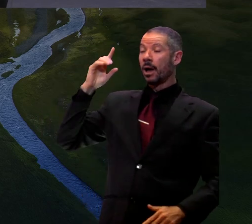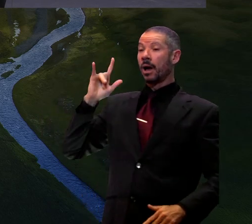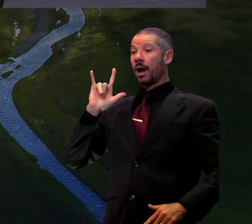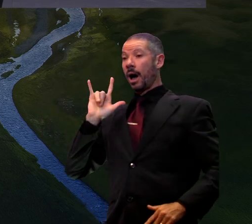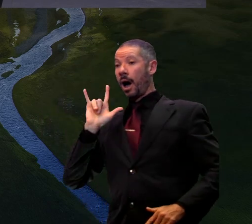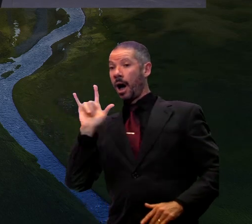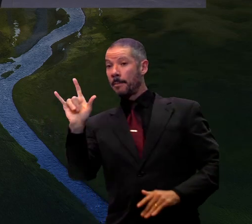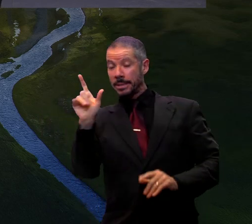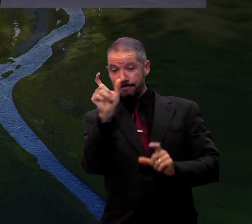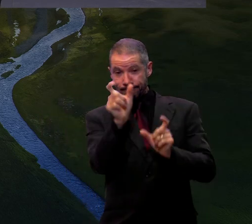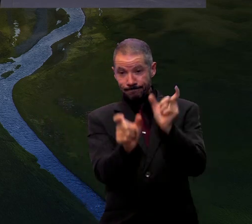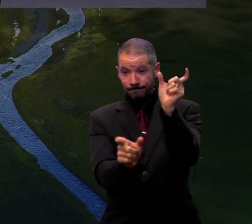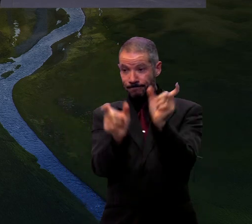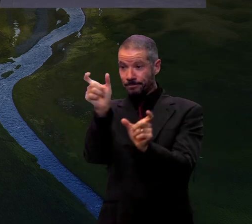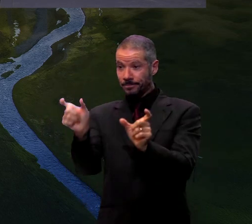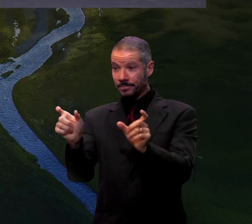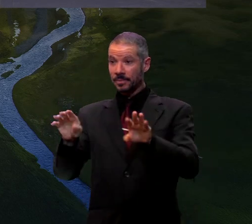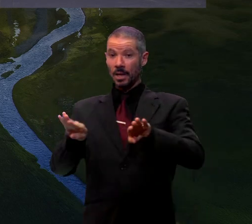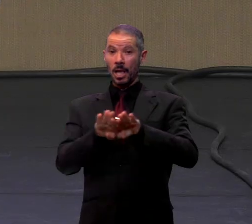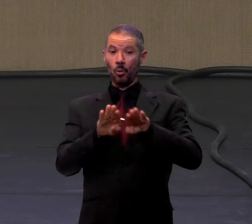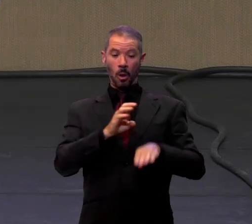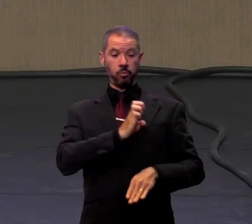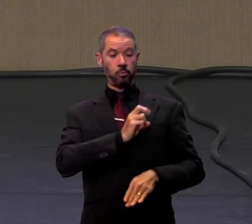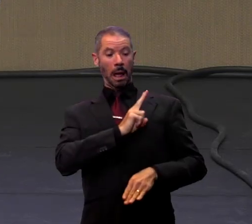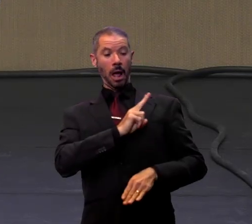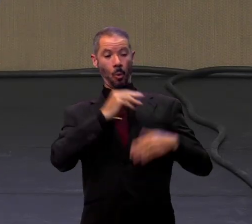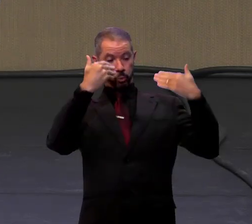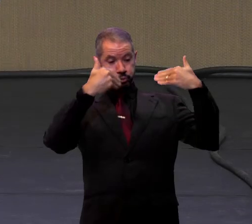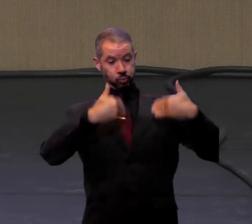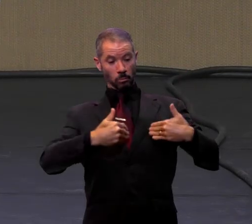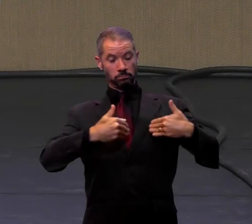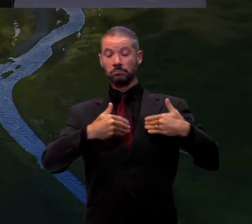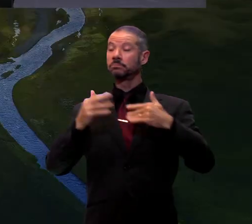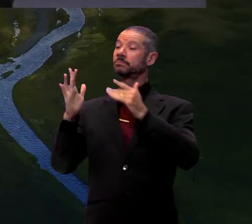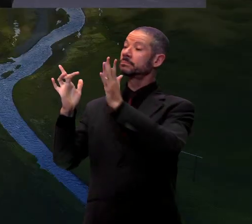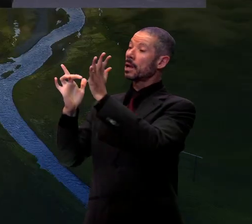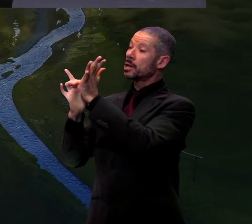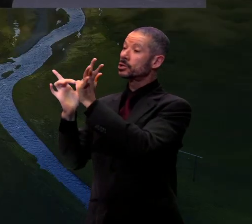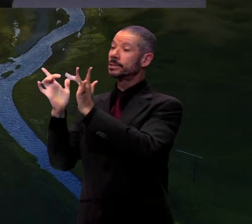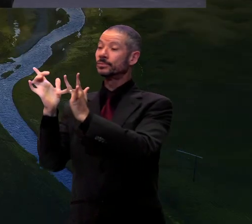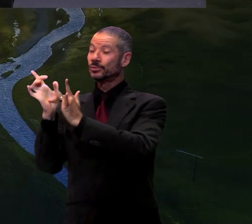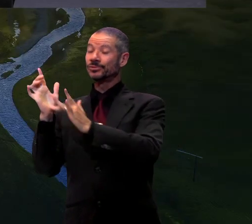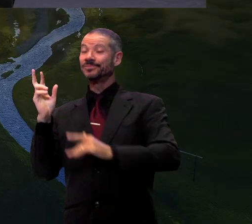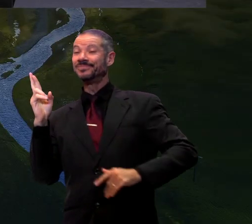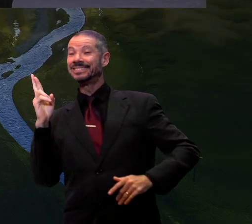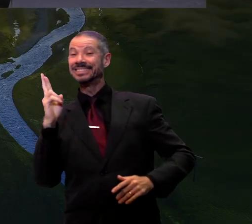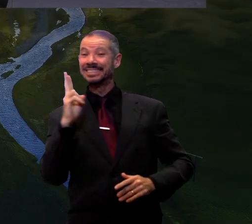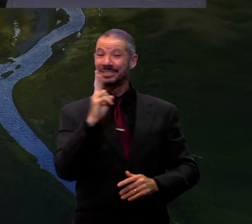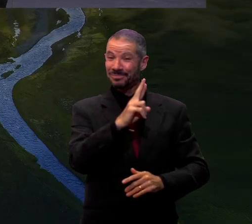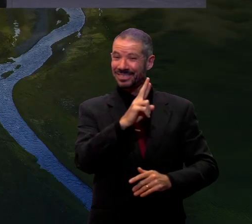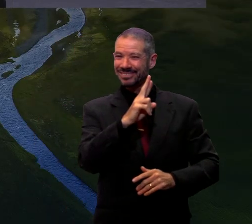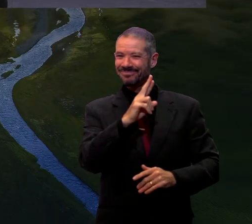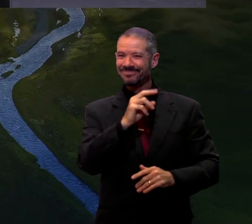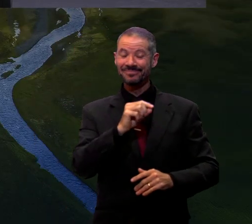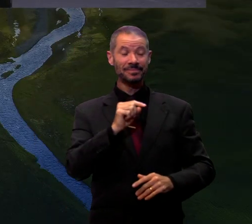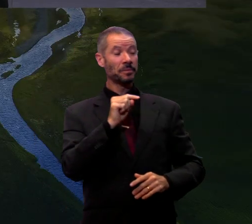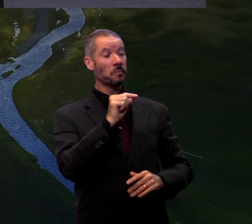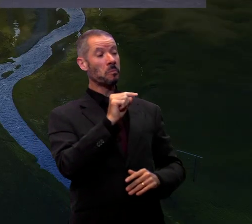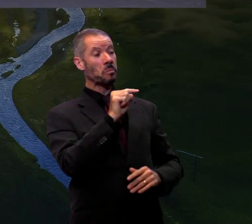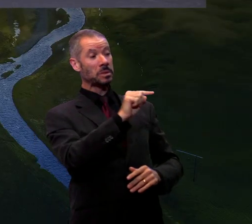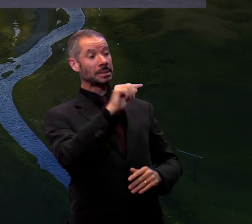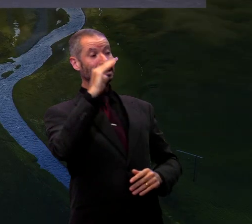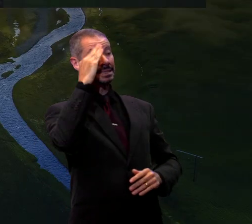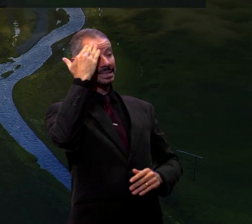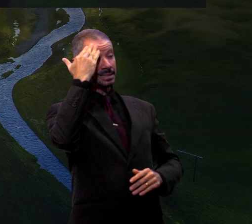seu próximo como a si mesmo. E então Jesus responde: Bem, se você